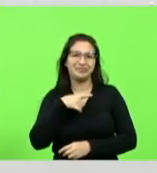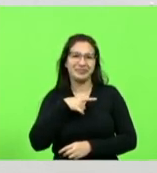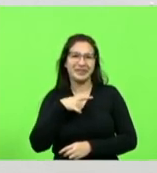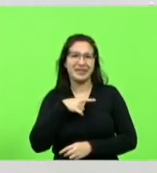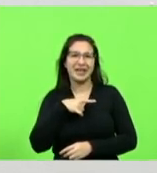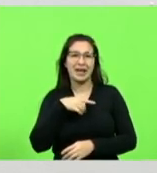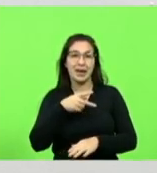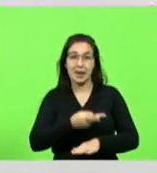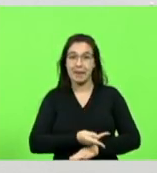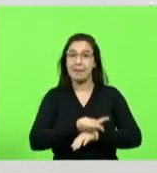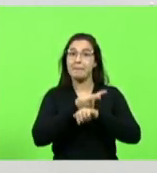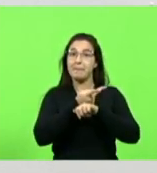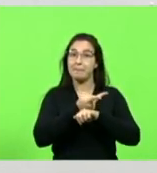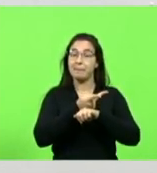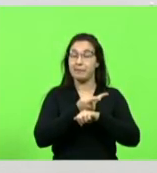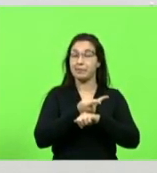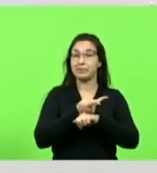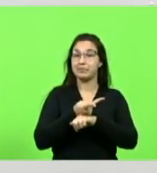premiados, inclusive,